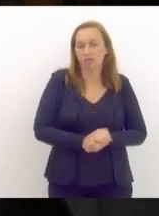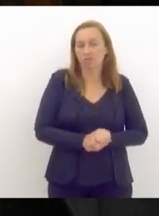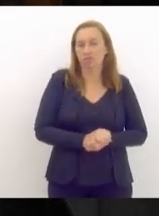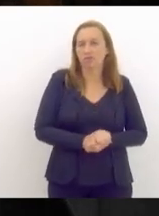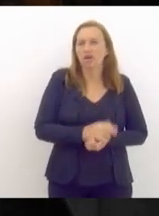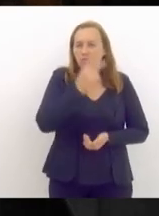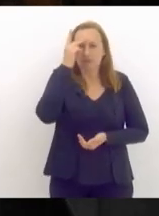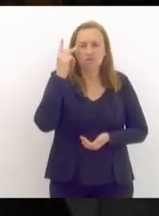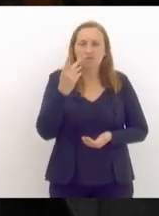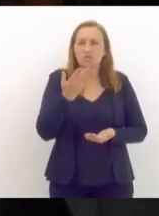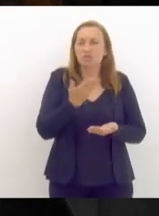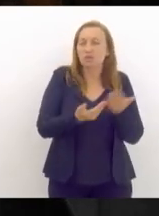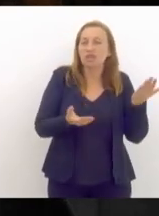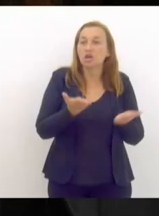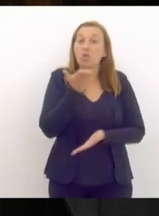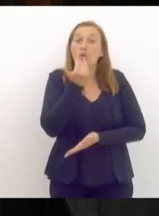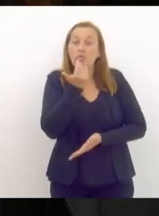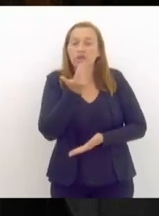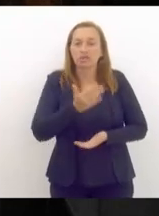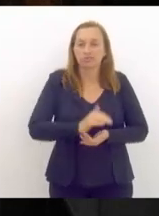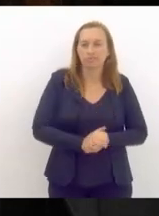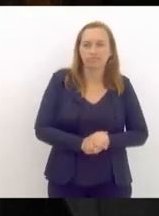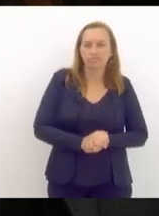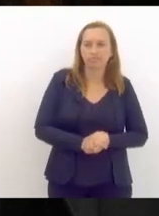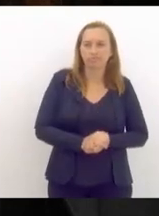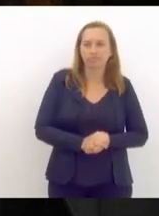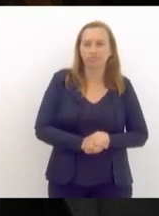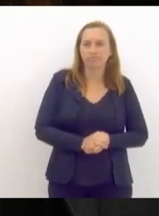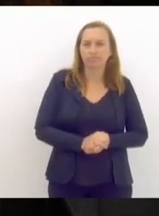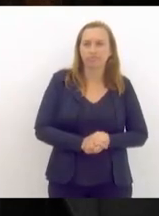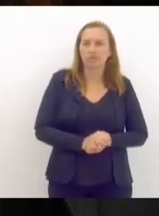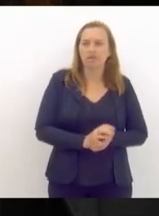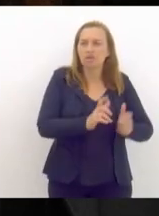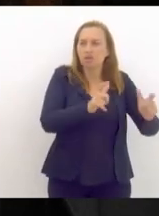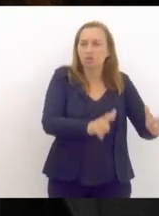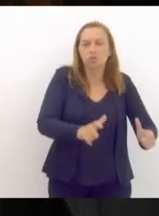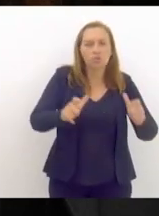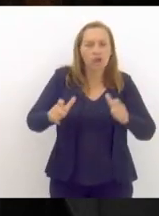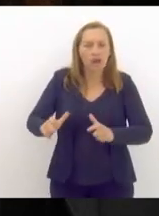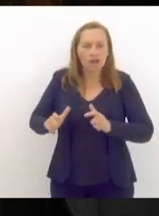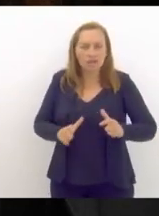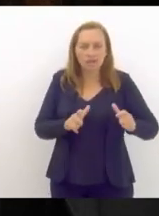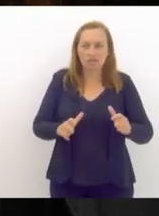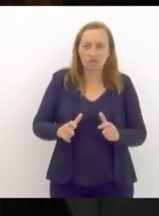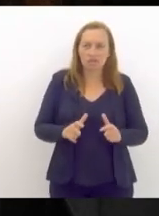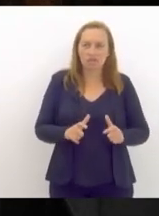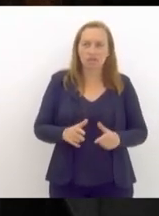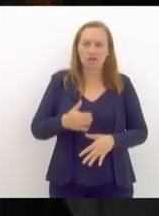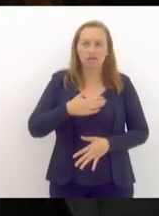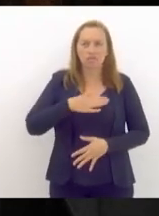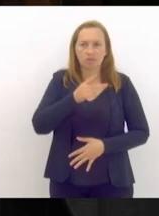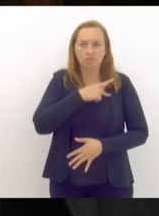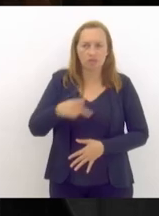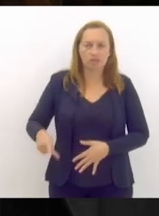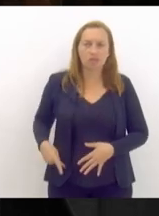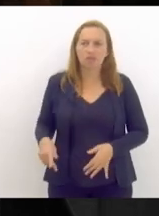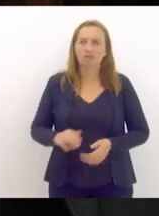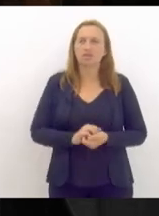que perderam seus alimentos. Essas regiões, essa região, minha presidenta, chegou a